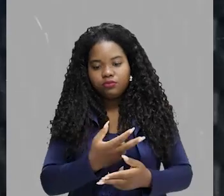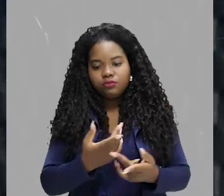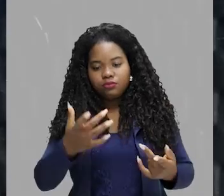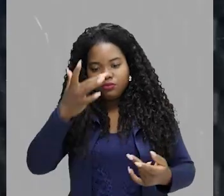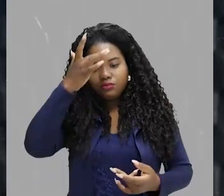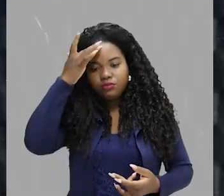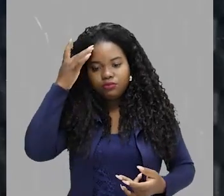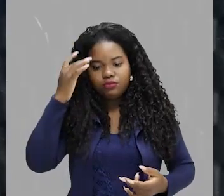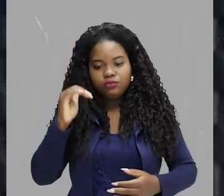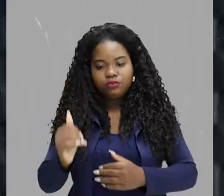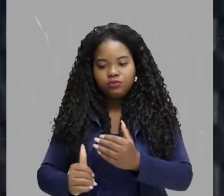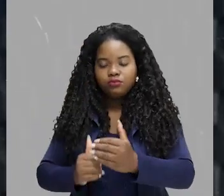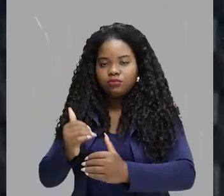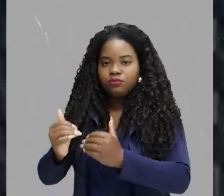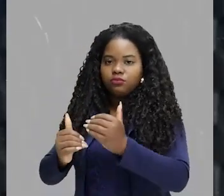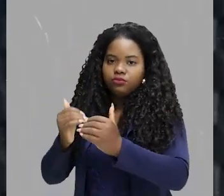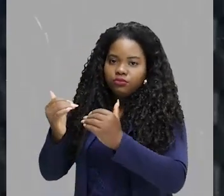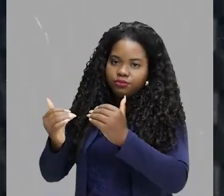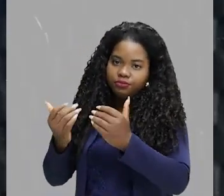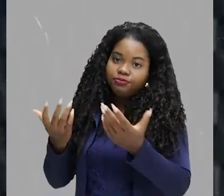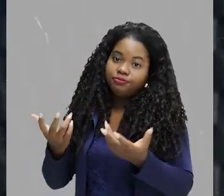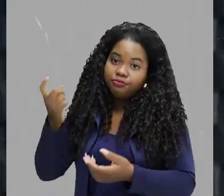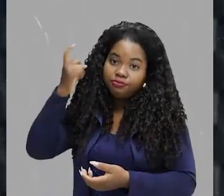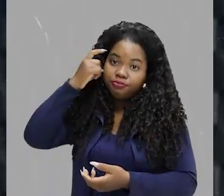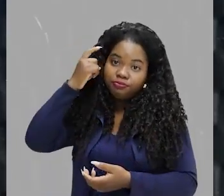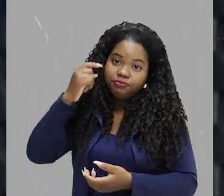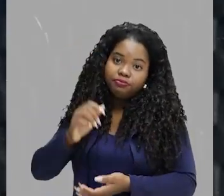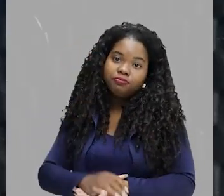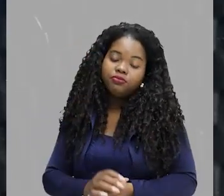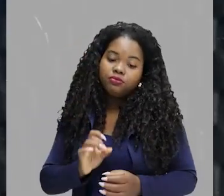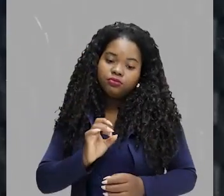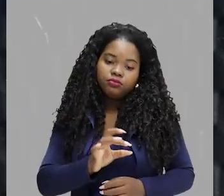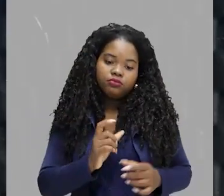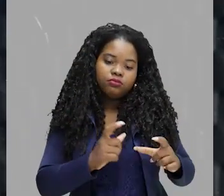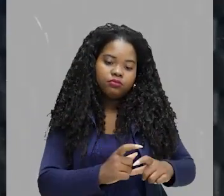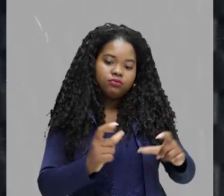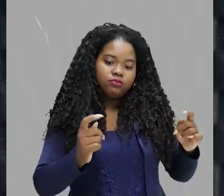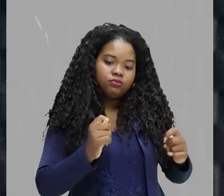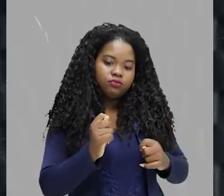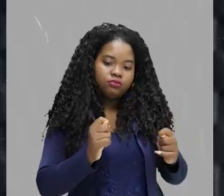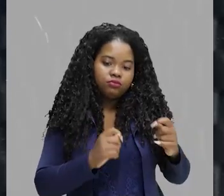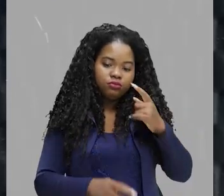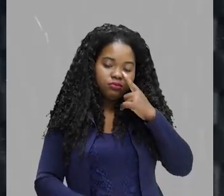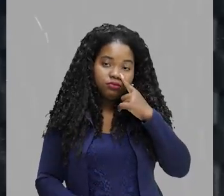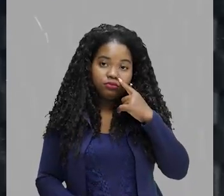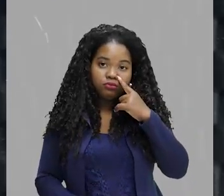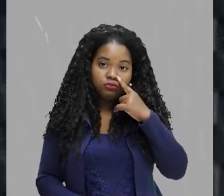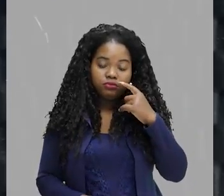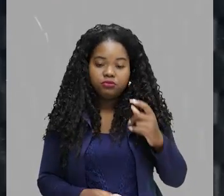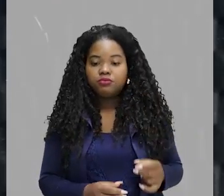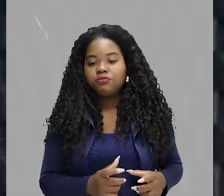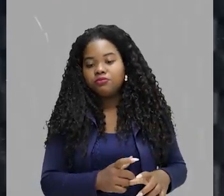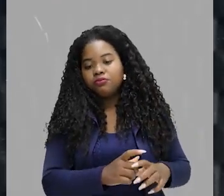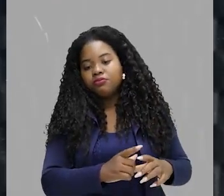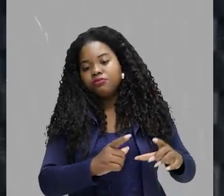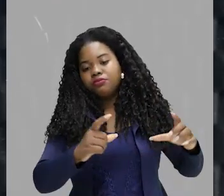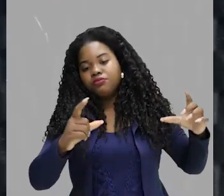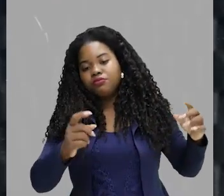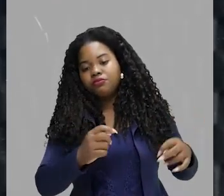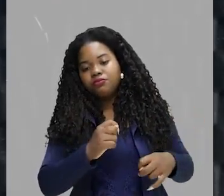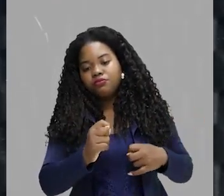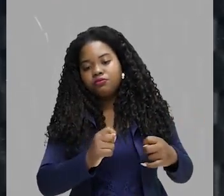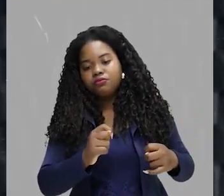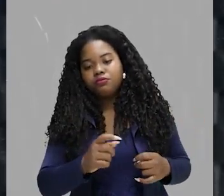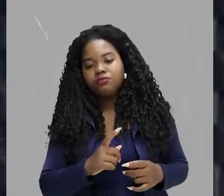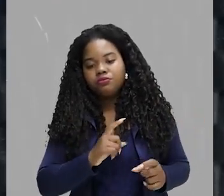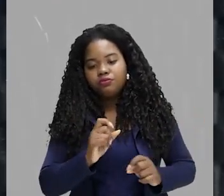com desenvolvimento. Não foi desenvolvimento, não. Foi só crescimento mesmo. Tá? Esse crescimento econômico acabou gerando um